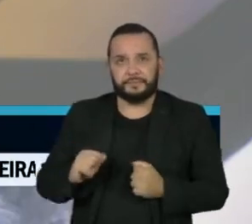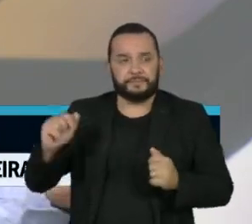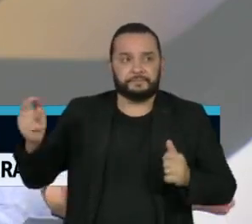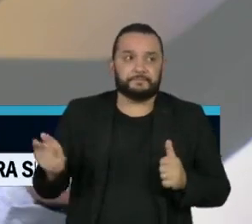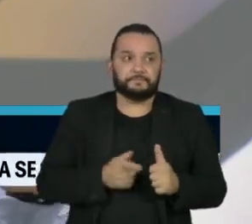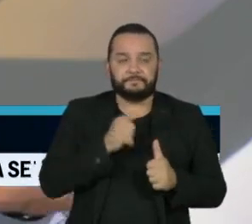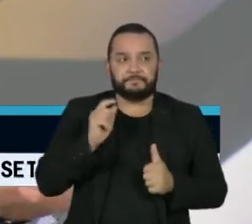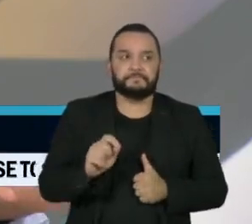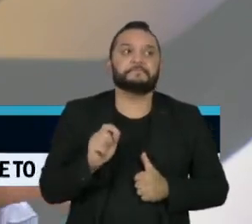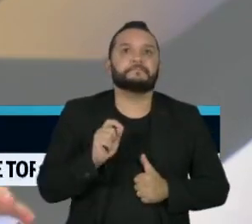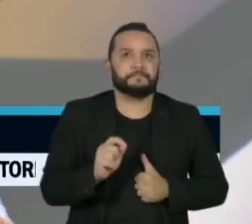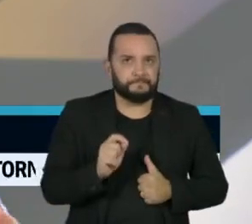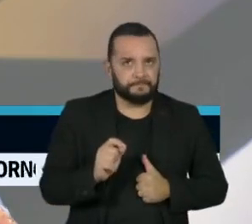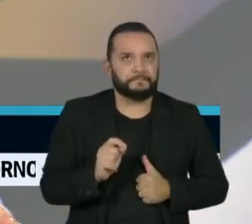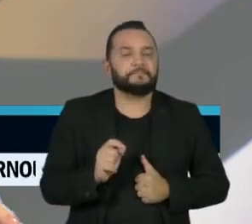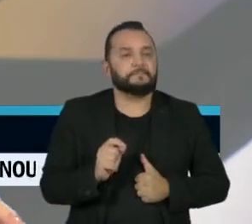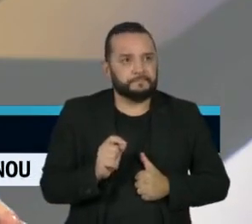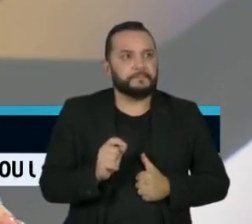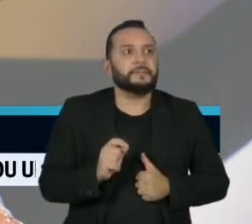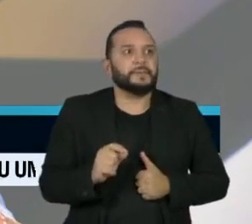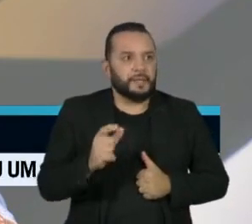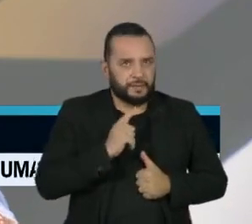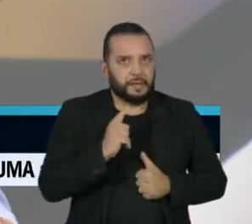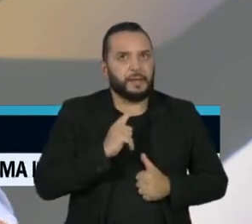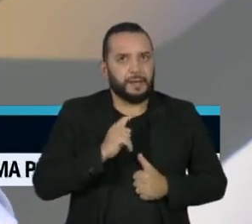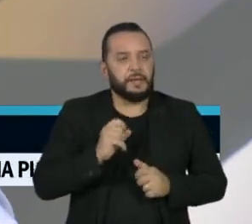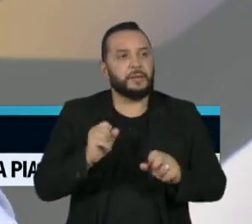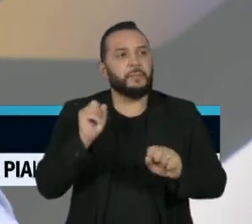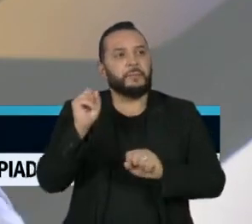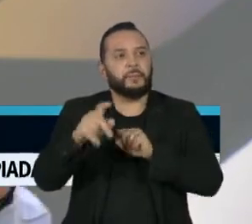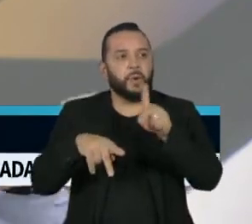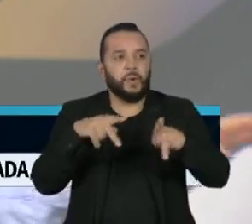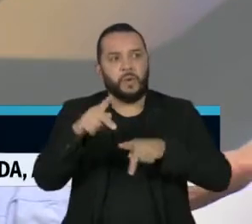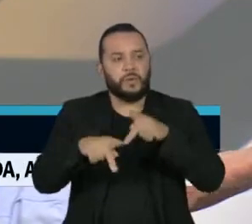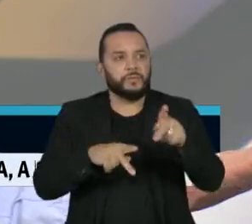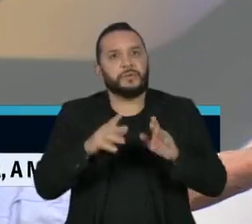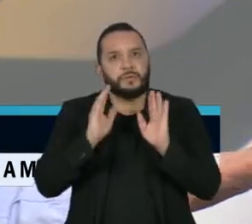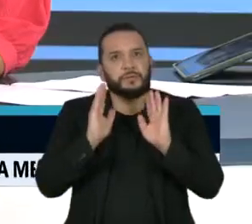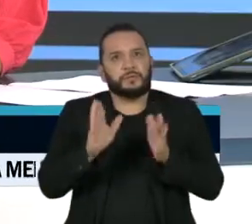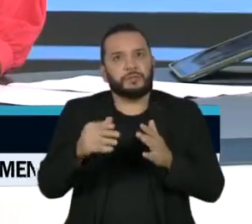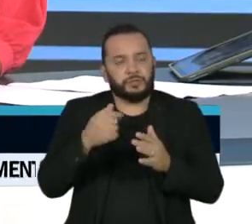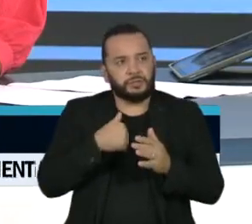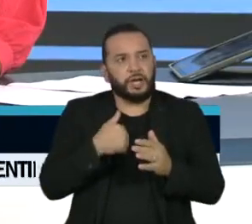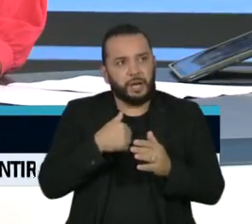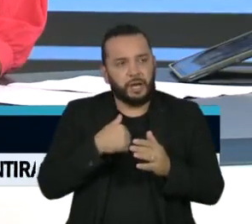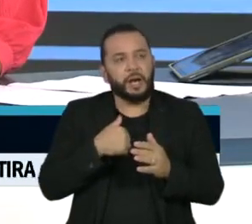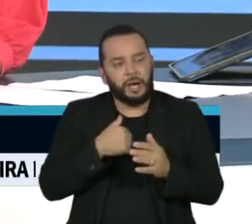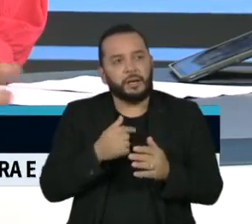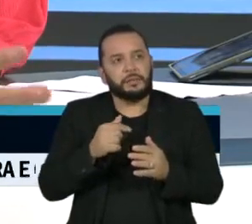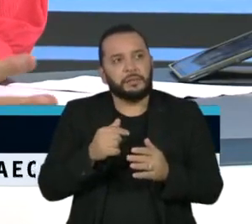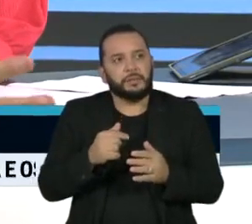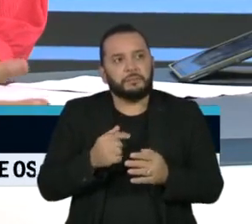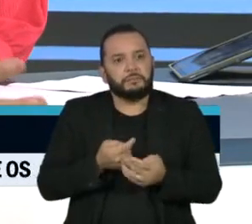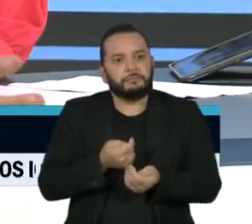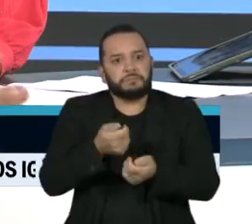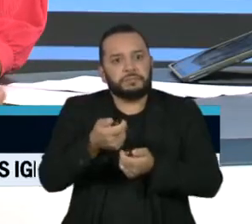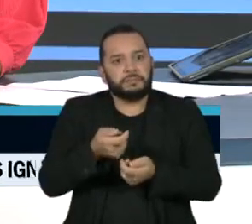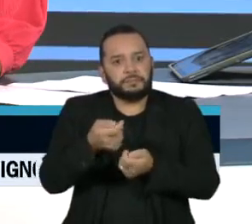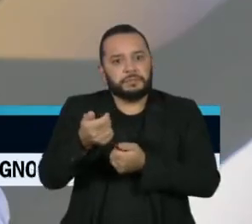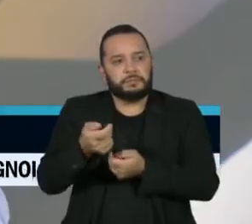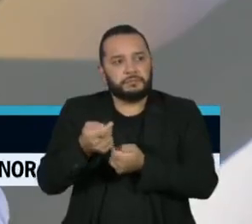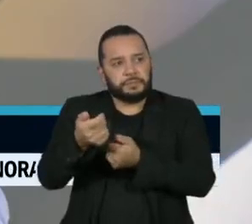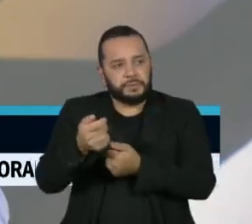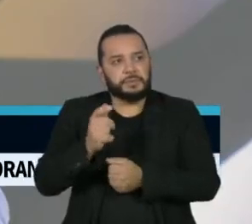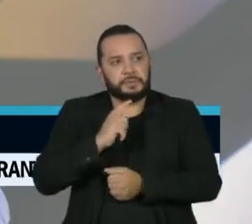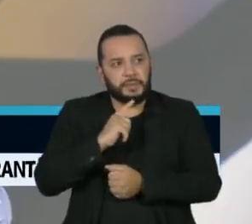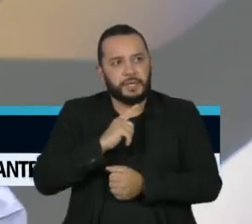nós já tínhamos uma parte importante da população que estava sob a proteção de outros programas sociais, que foram